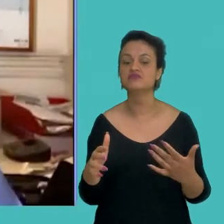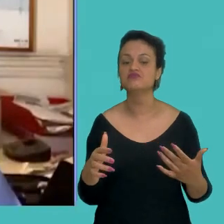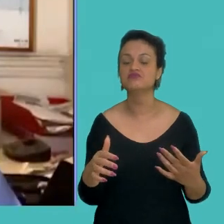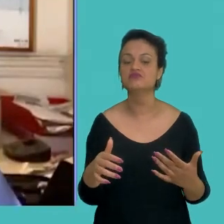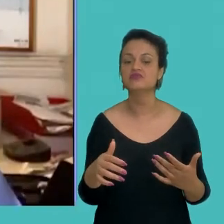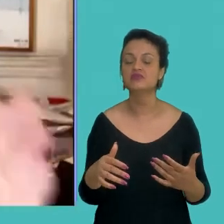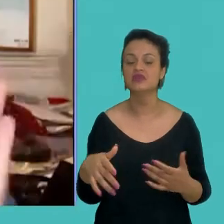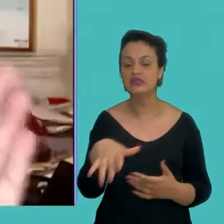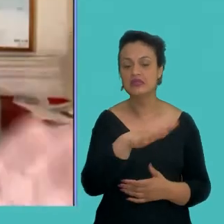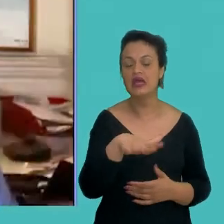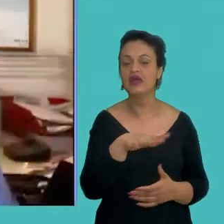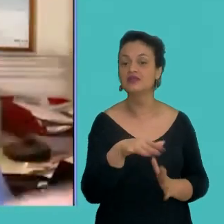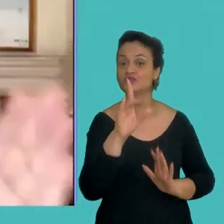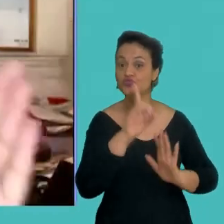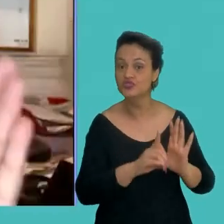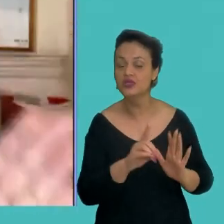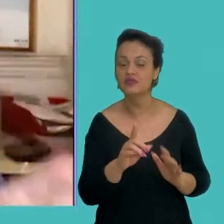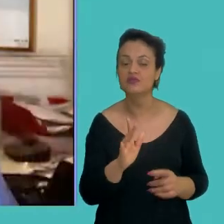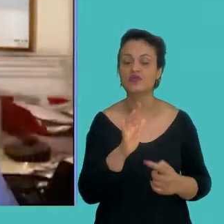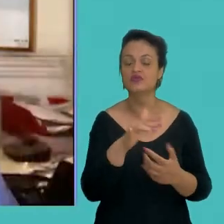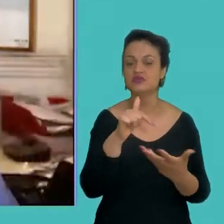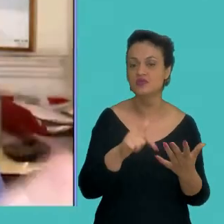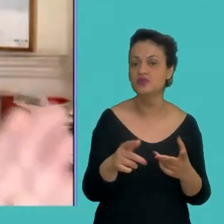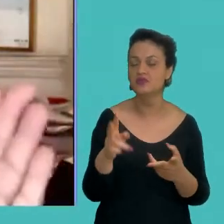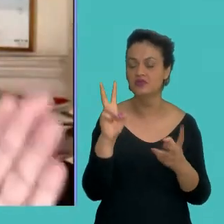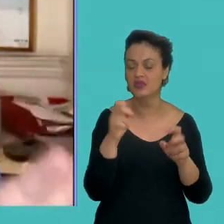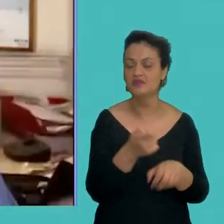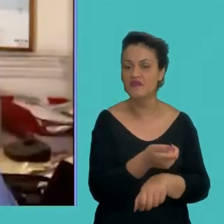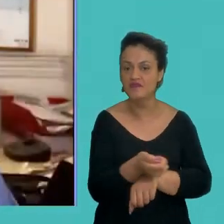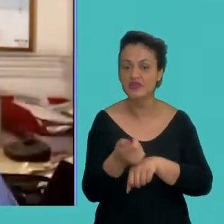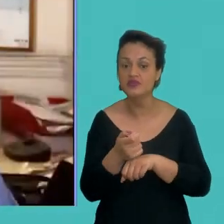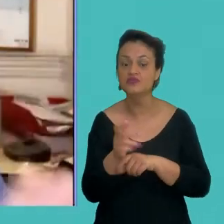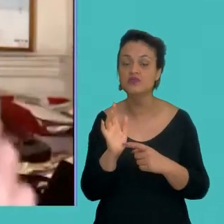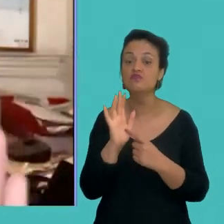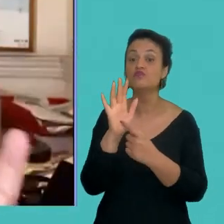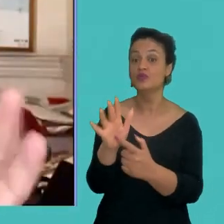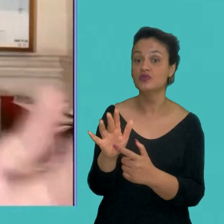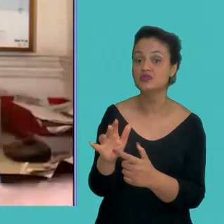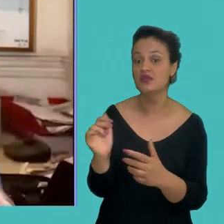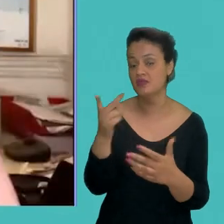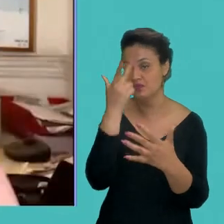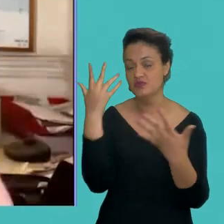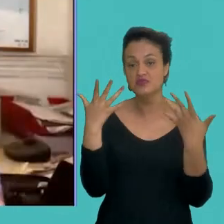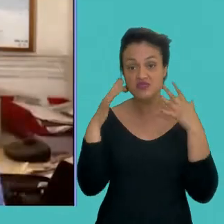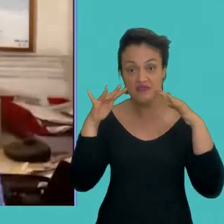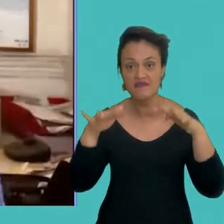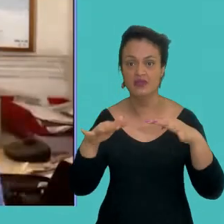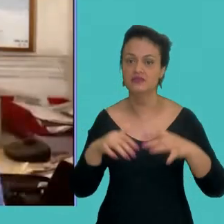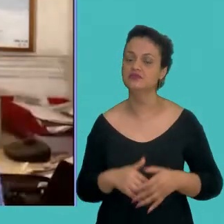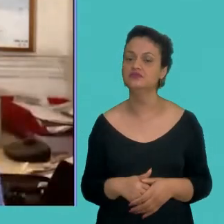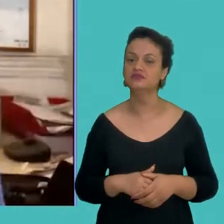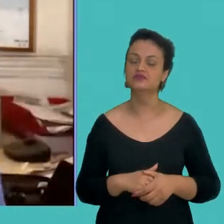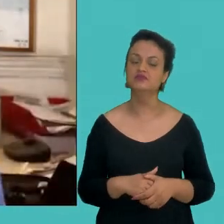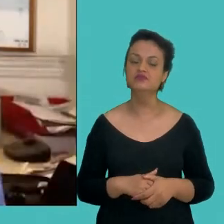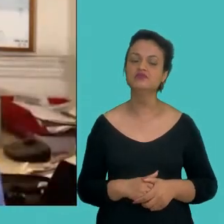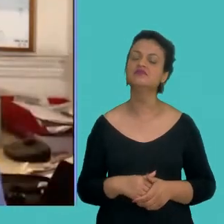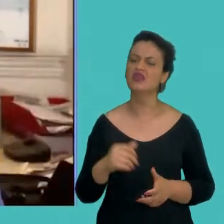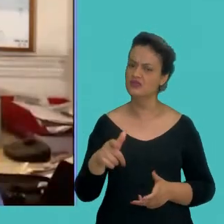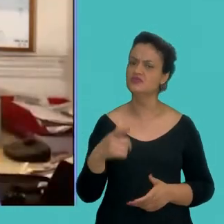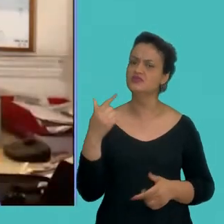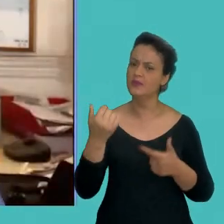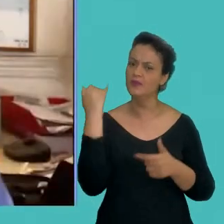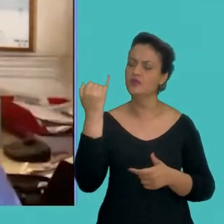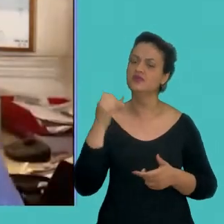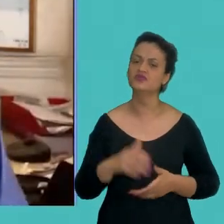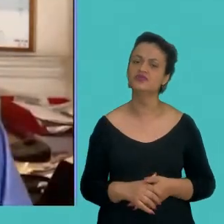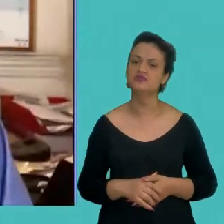os principais operadores no campo do direito em relação a fake news e expô-los ao público. Eu acho